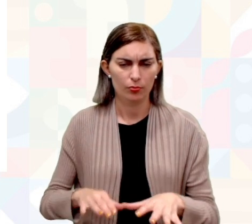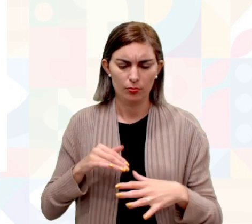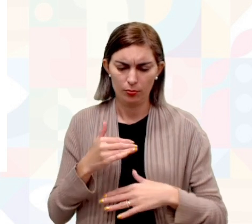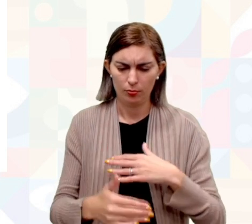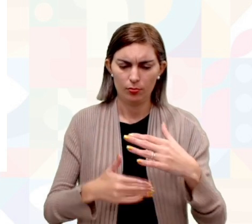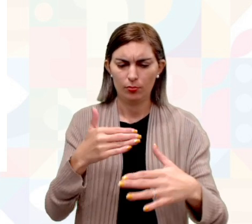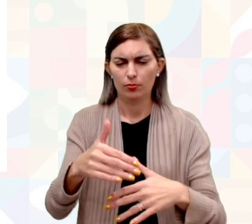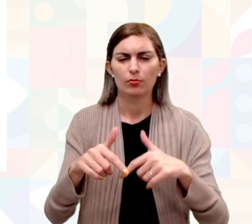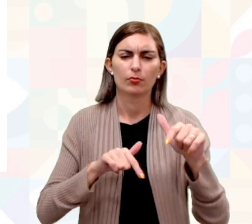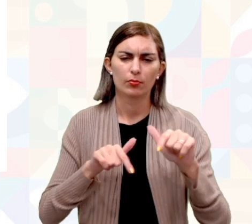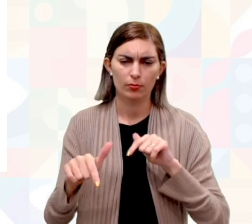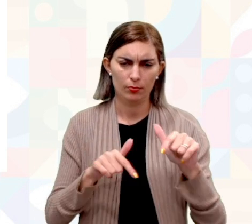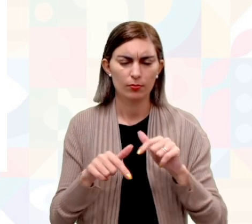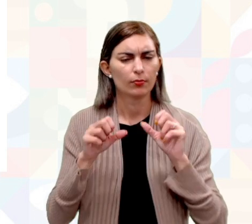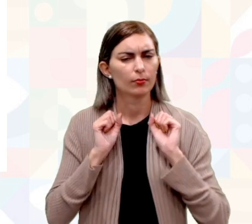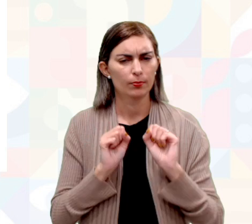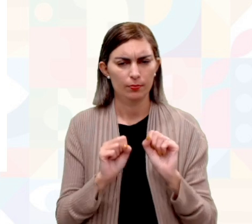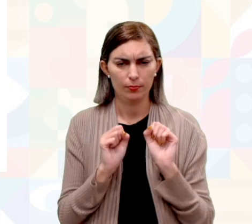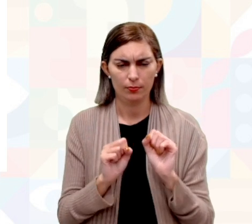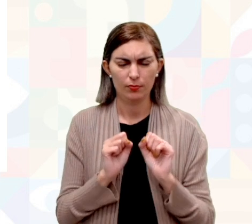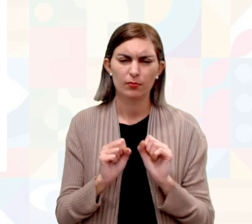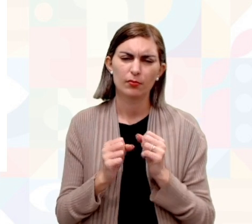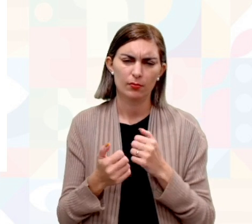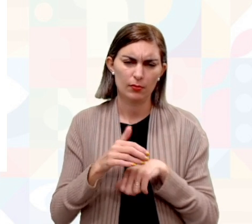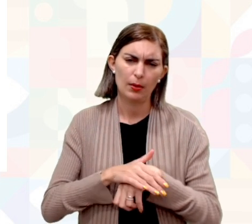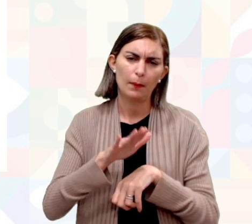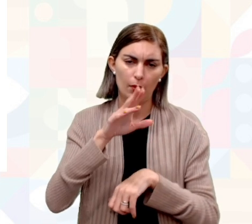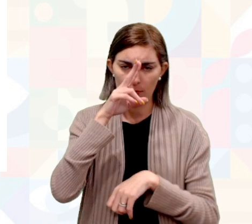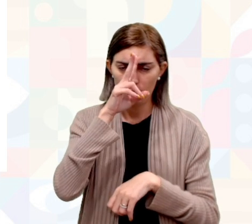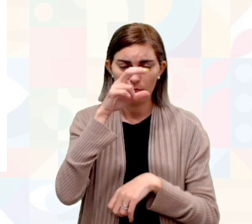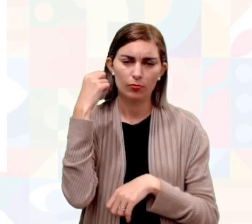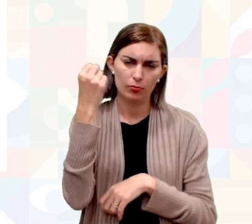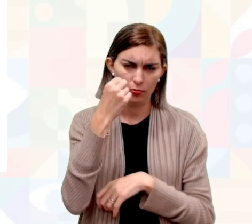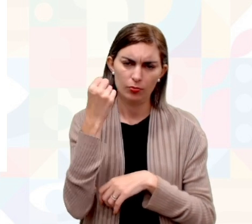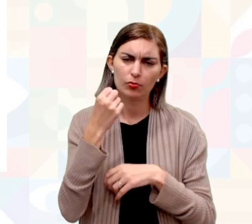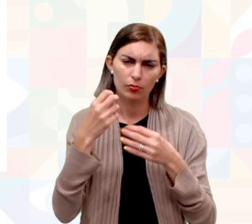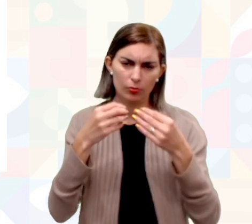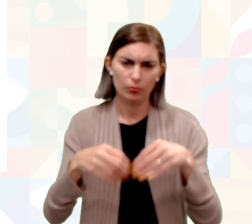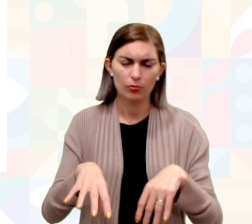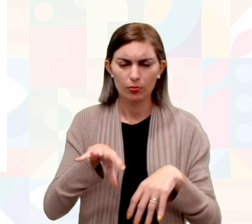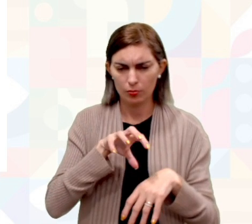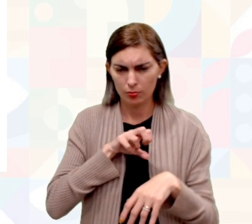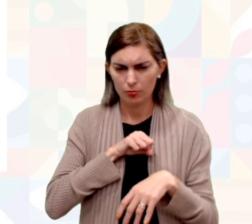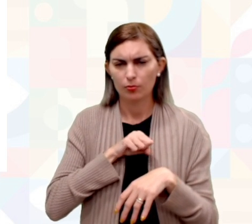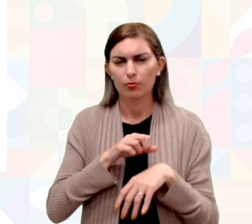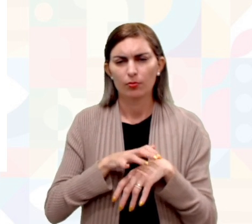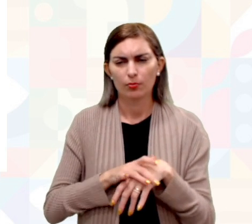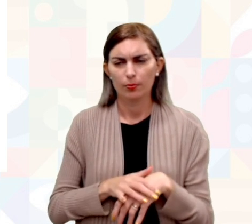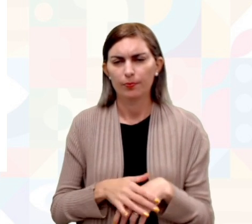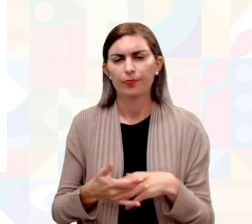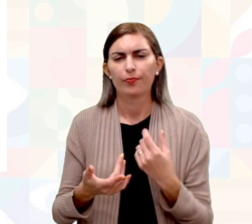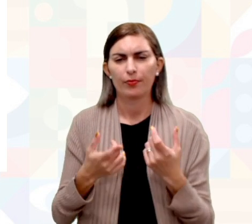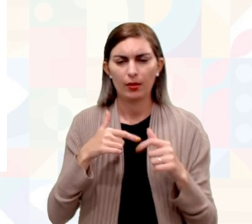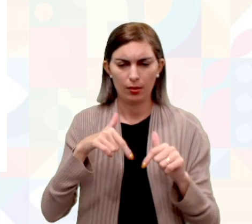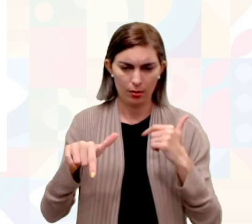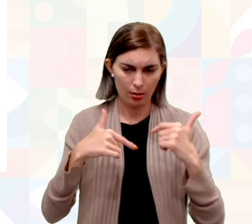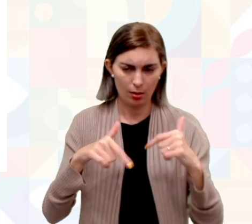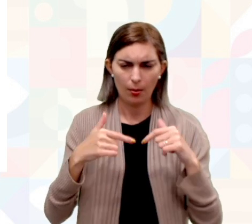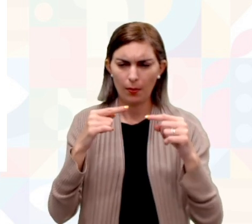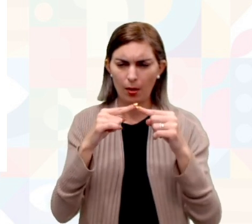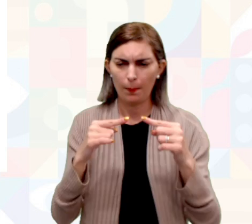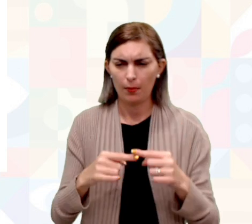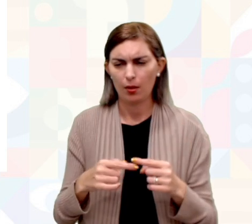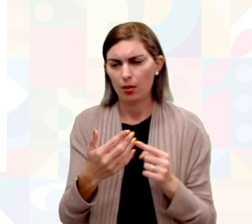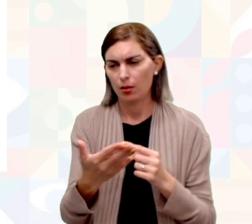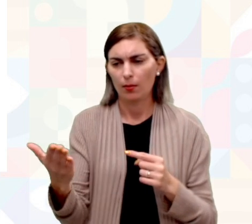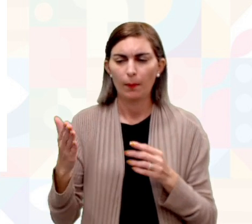essa atividade pode tornar mais grave uma intoxicação. Por exemplo, se o trabalhador faz essa aplicação